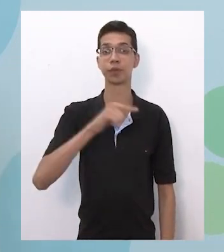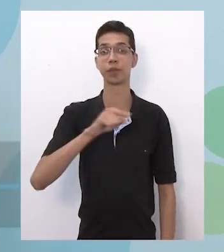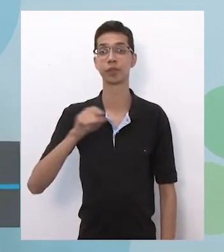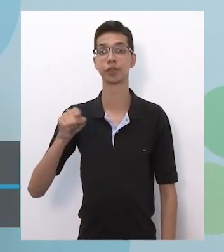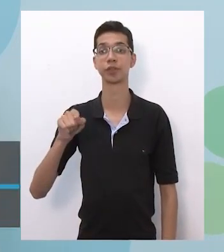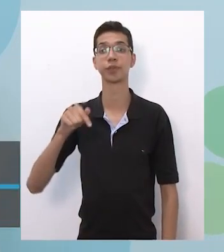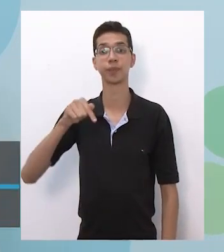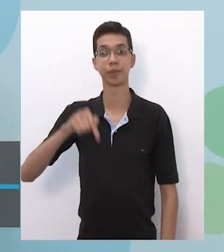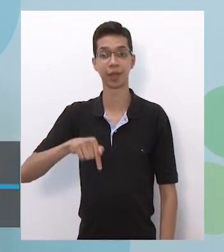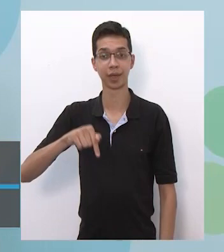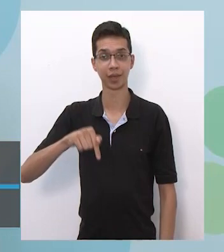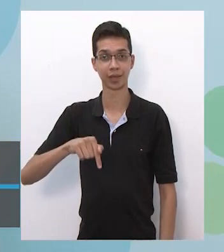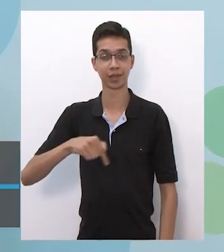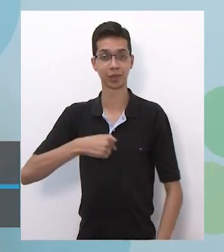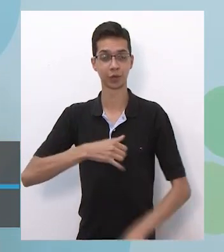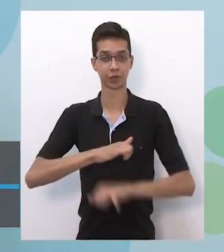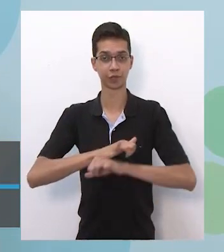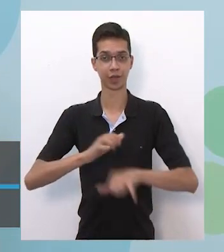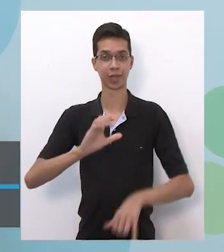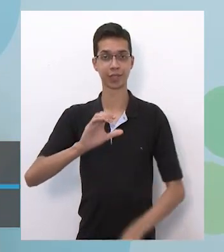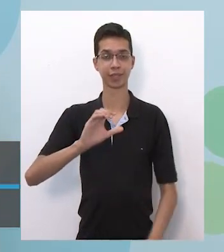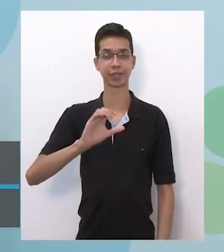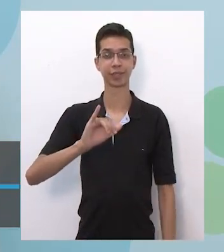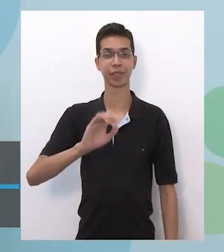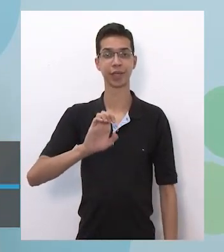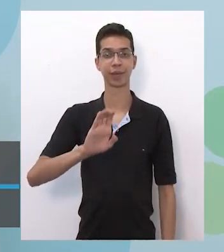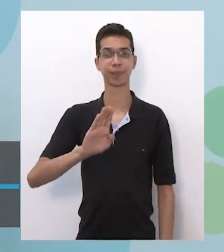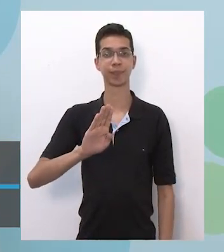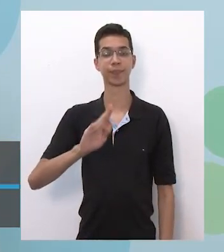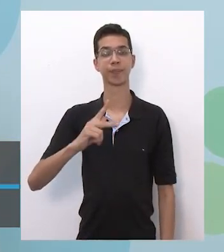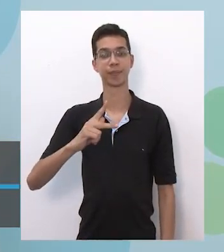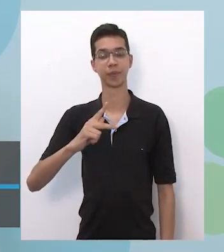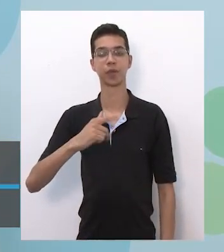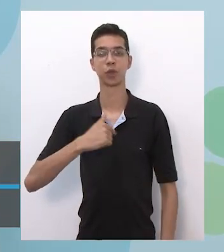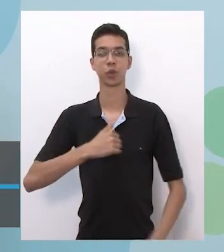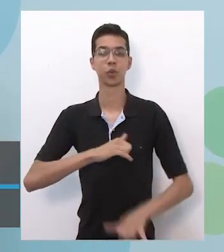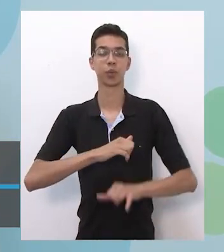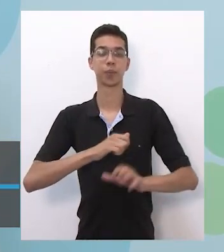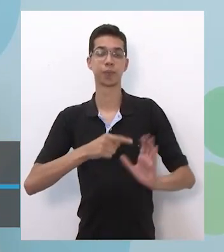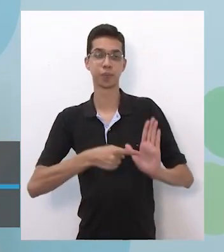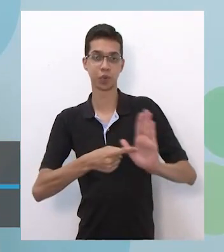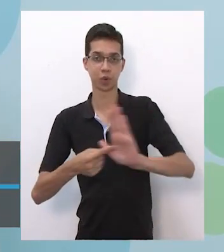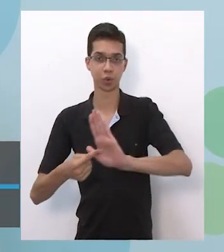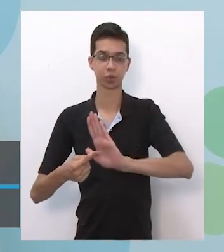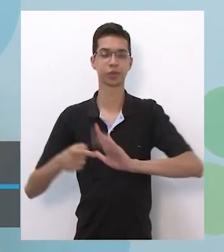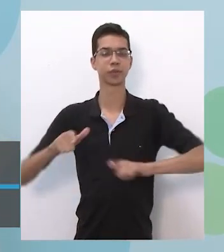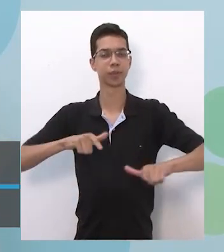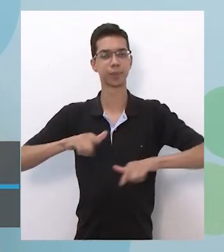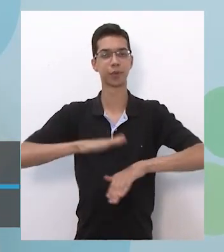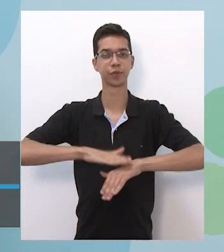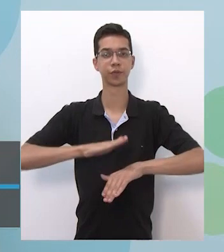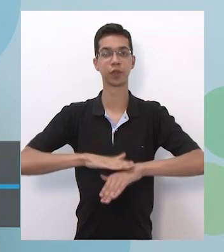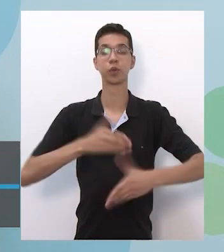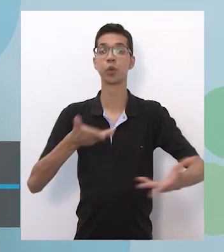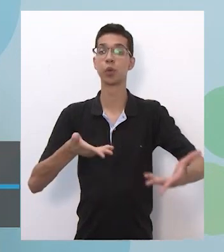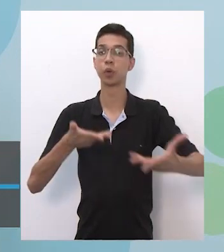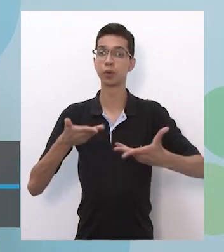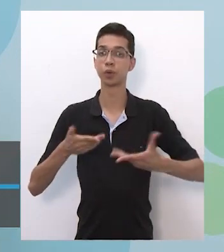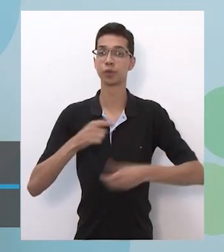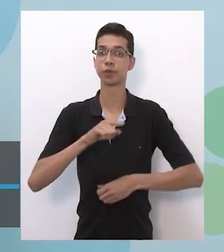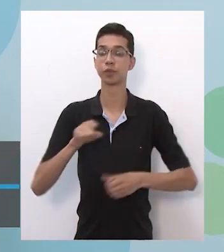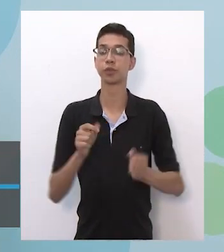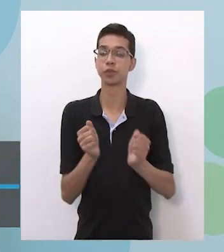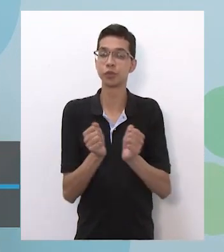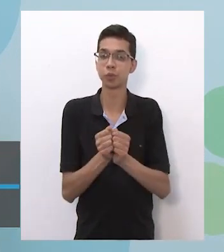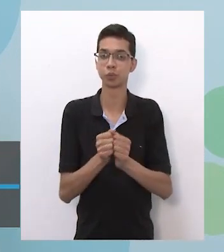o nosso centro, mostrando o nosso trabalho, para convidá-los, para fazer com que vocês tenham interesse de estar conosco, de fazer parte dessa